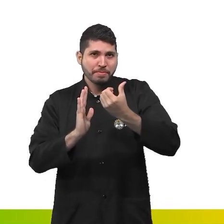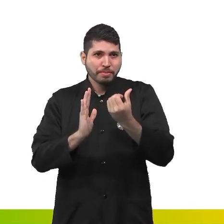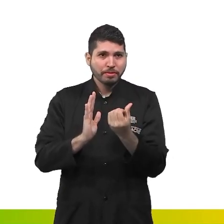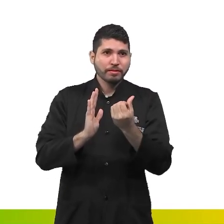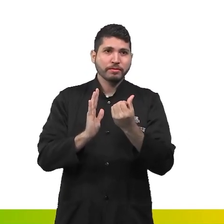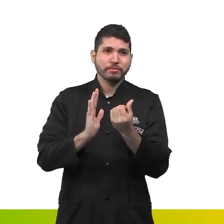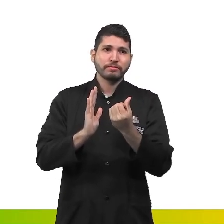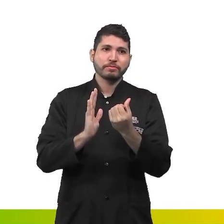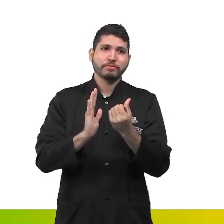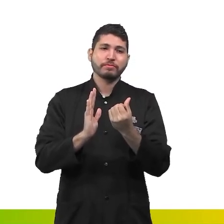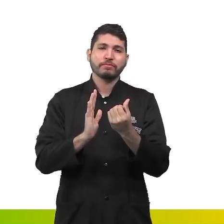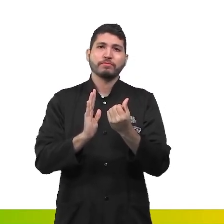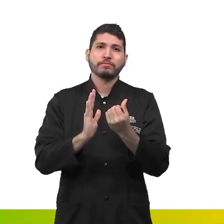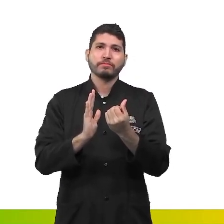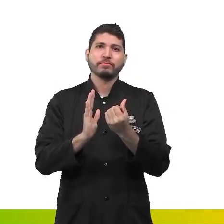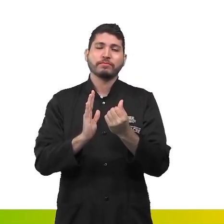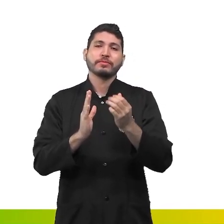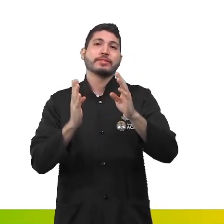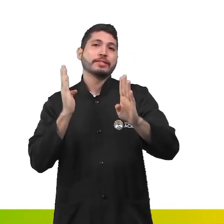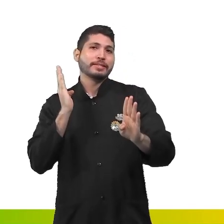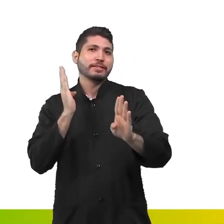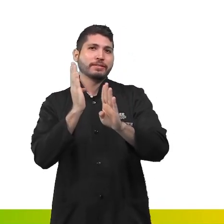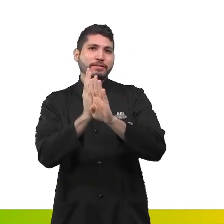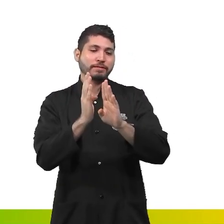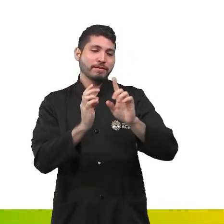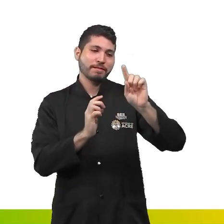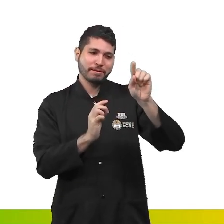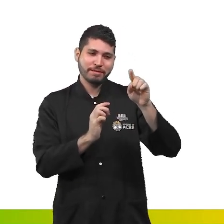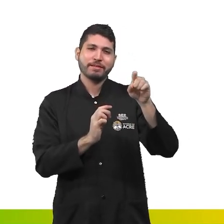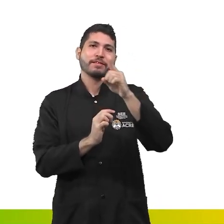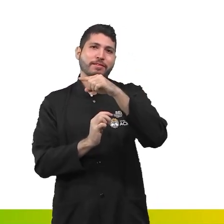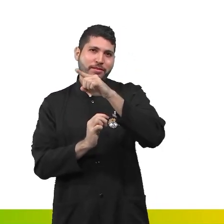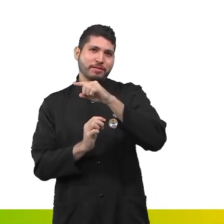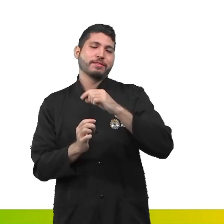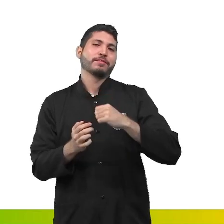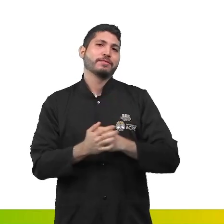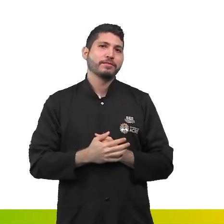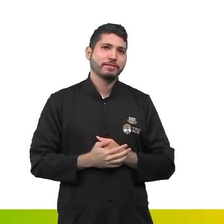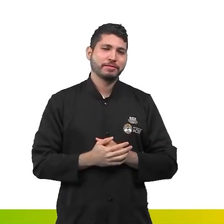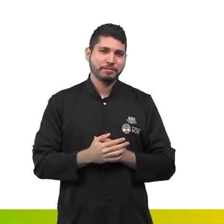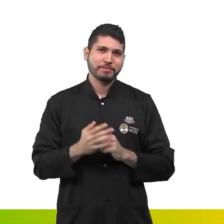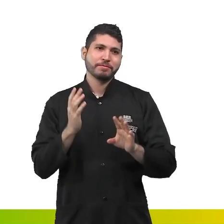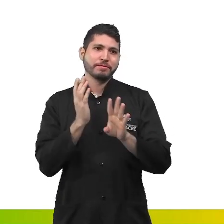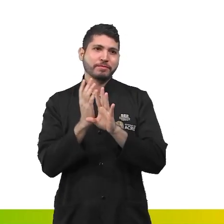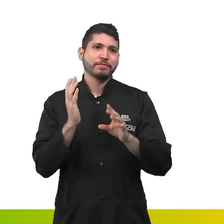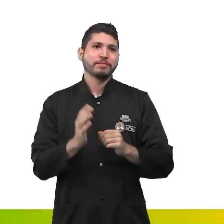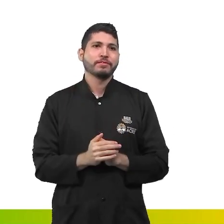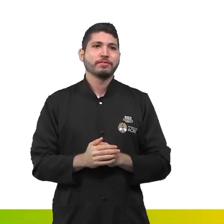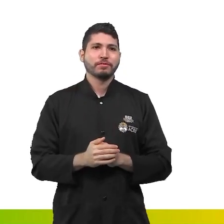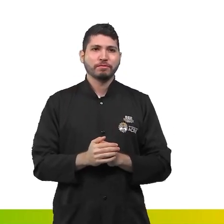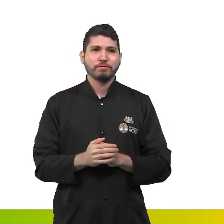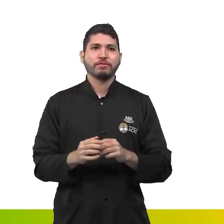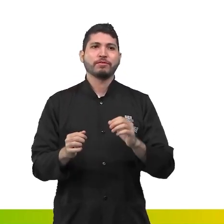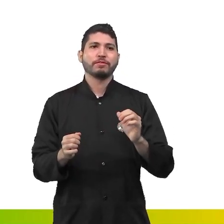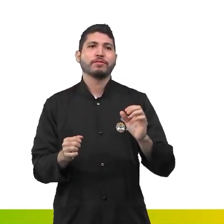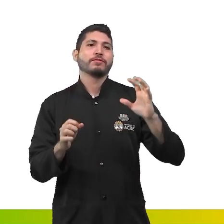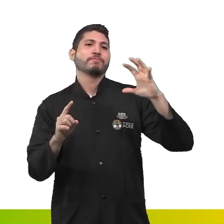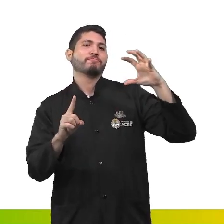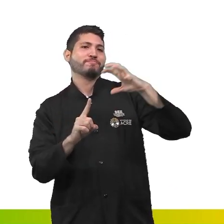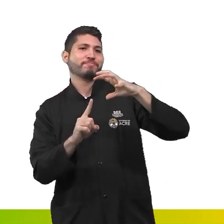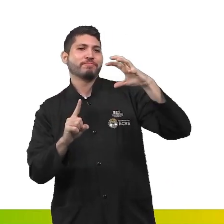levando em consideração que essa descoberta é entre aspas, exerceu uma influência significativa